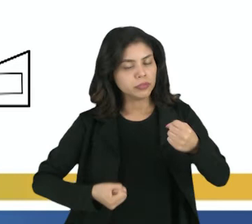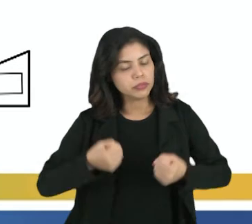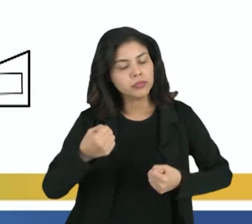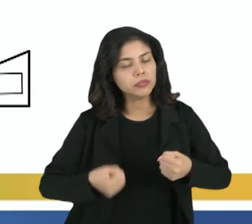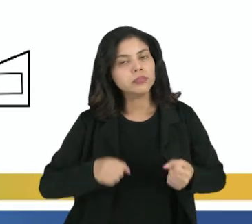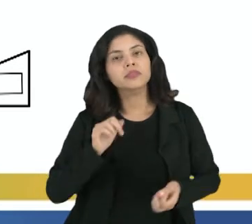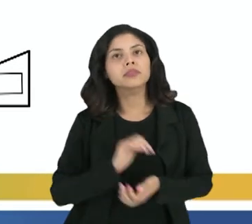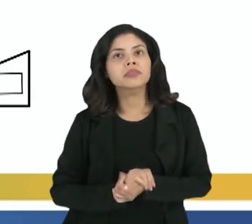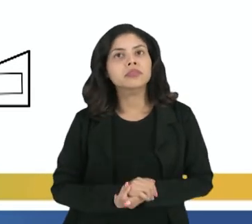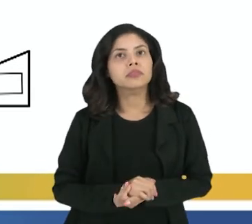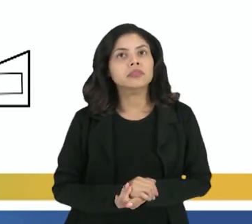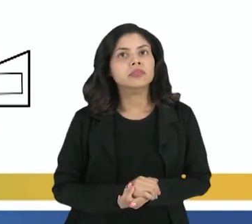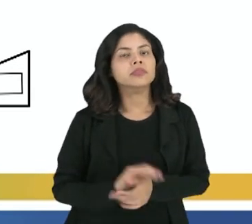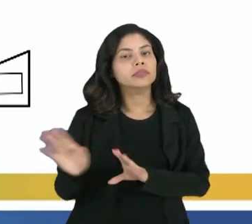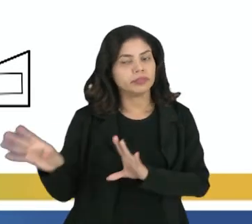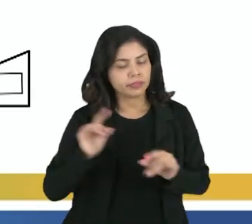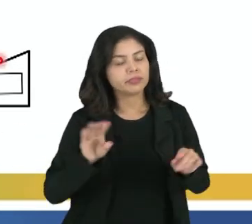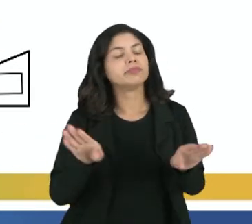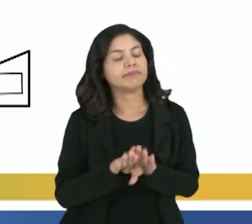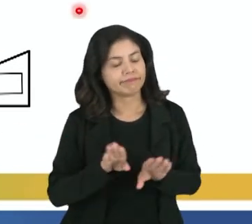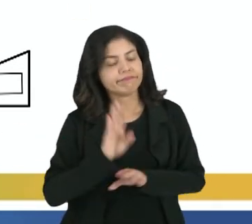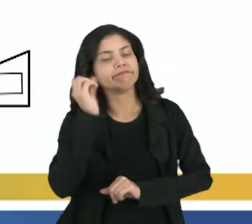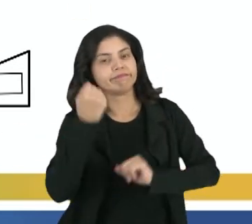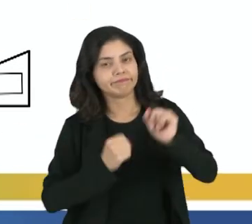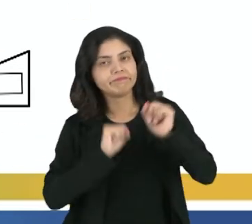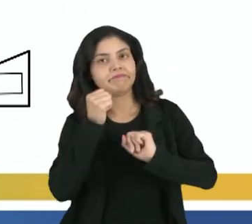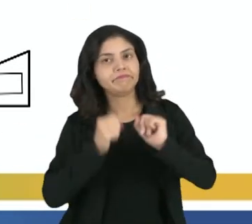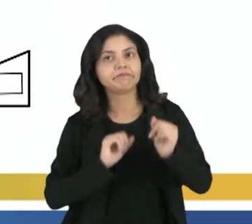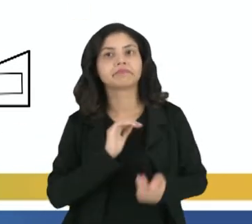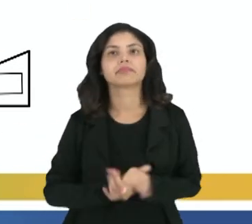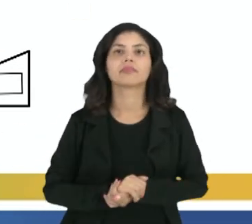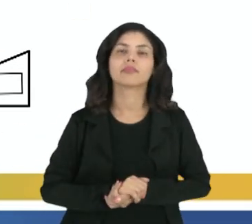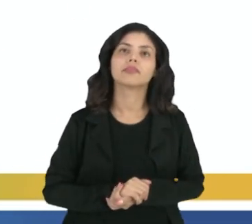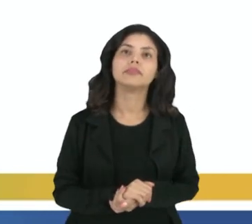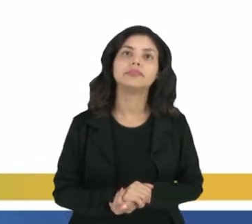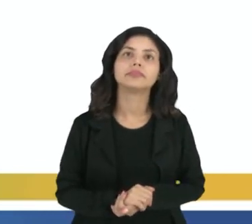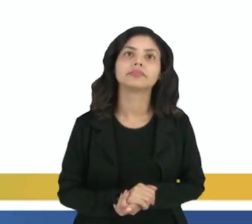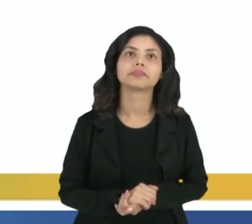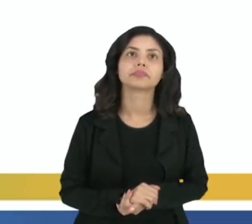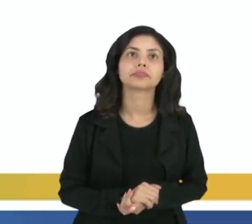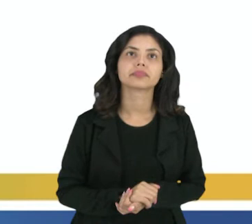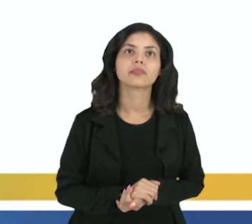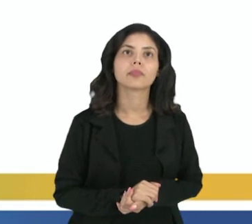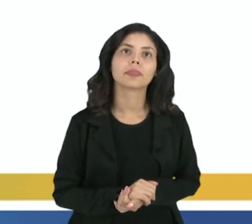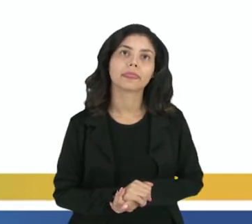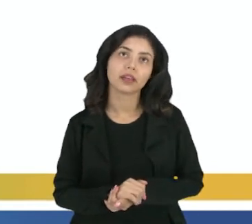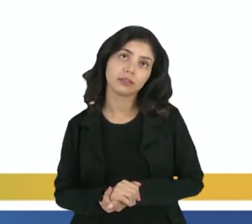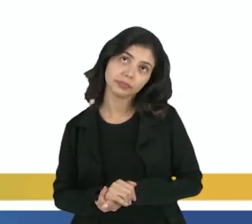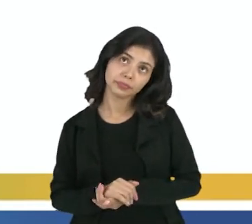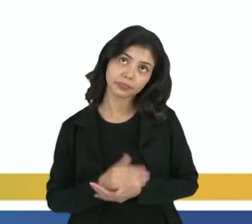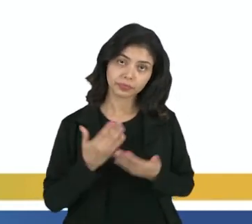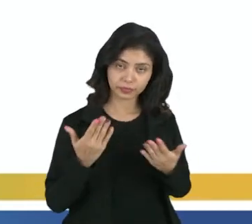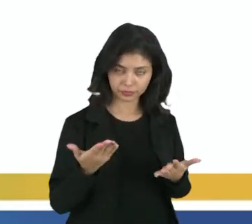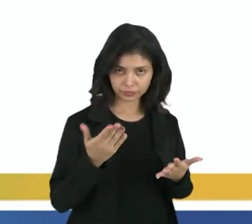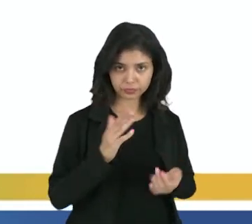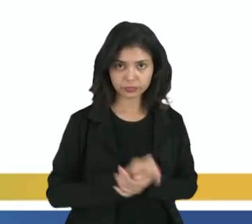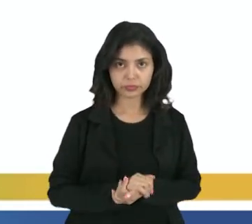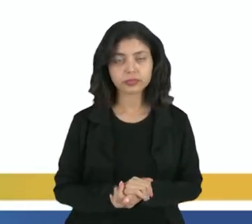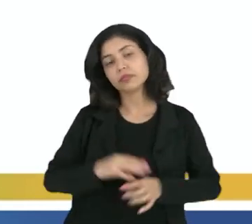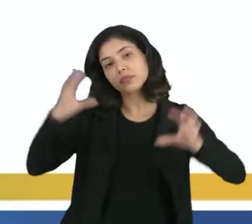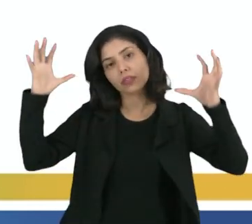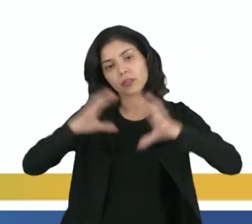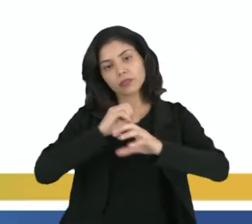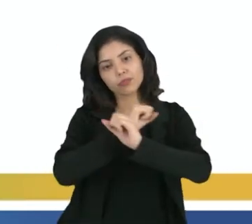que a gente utiliza, e através também das fábricas, ok? Das indústrias. E aí, a